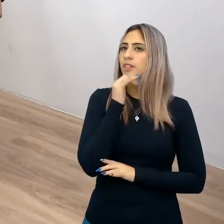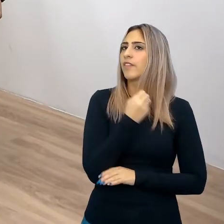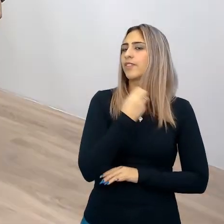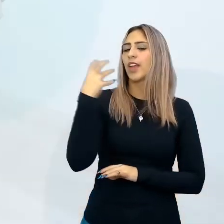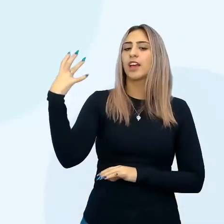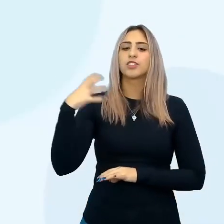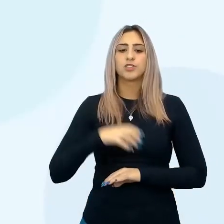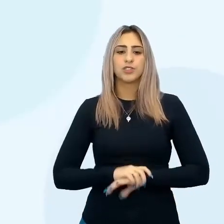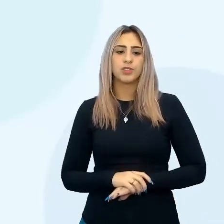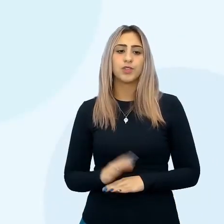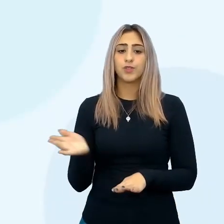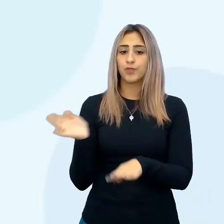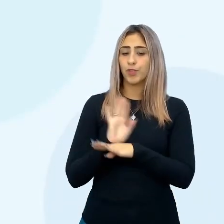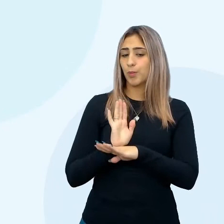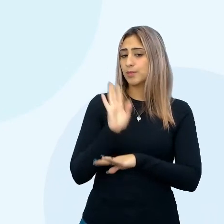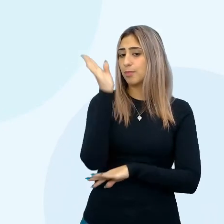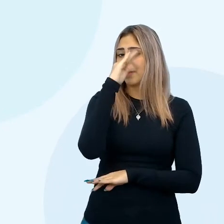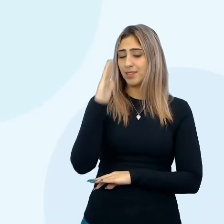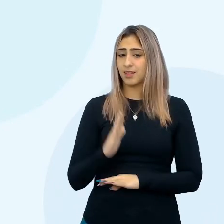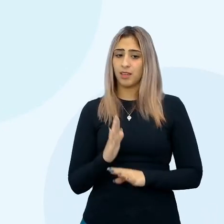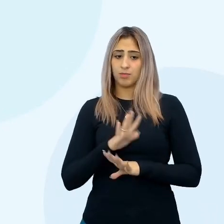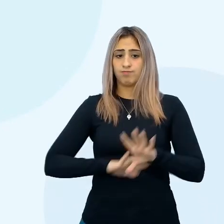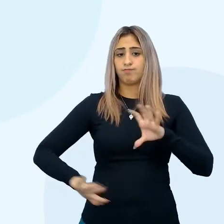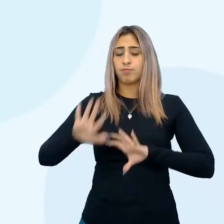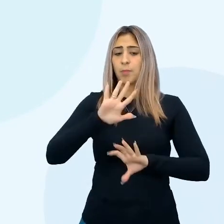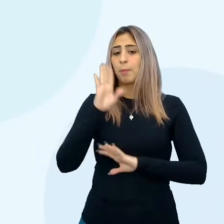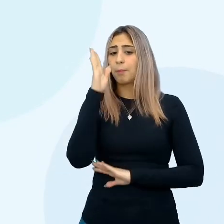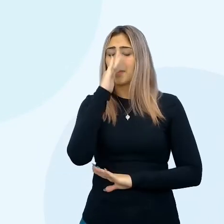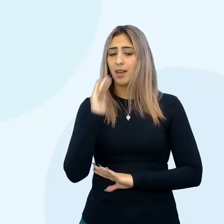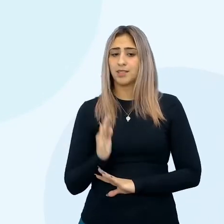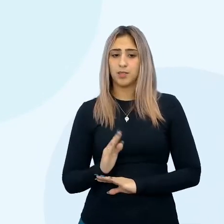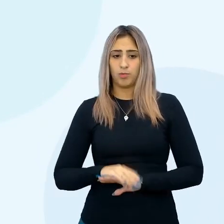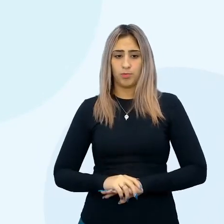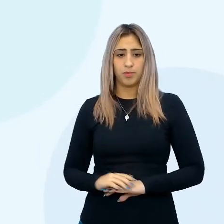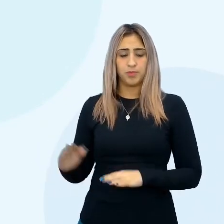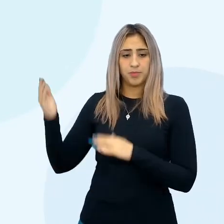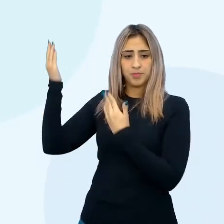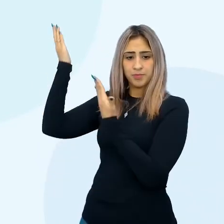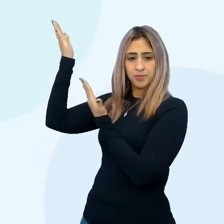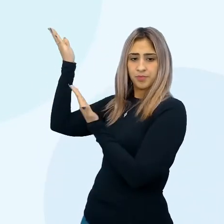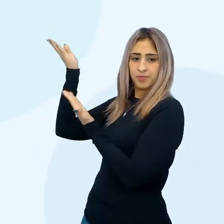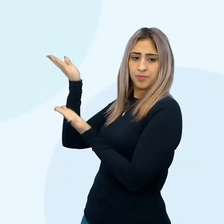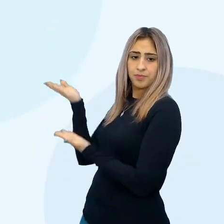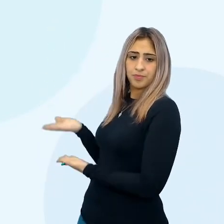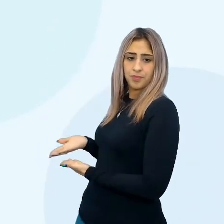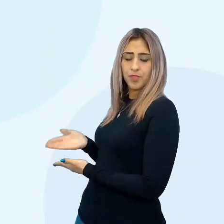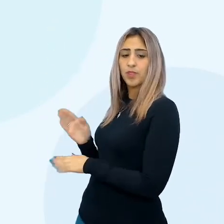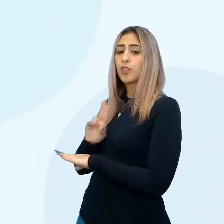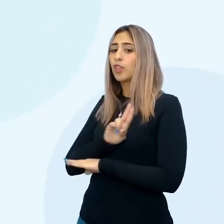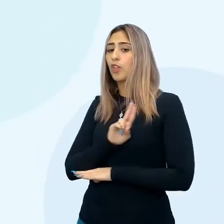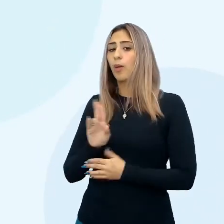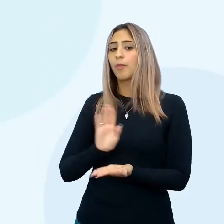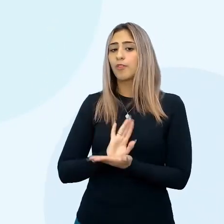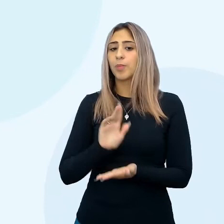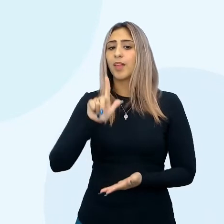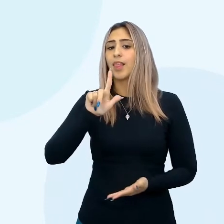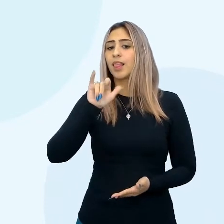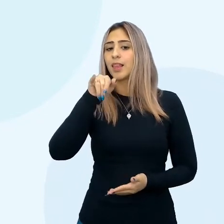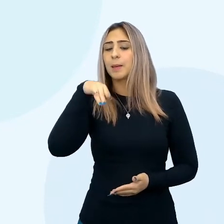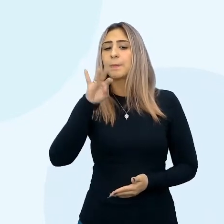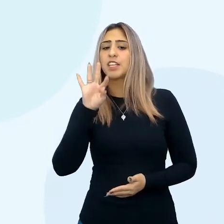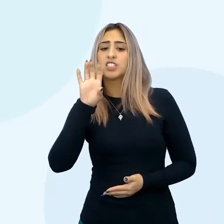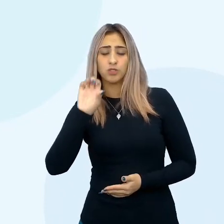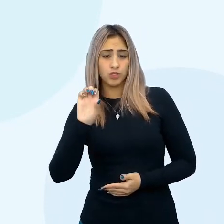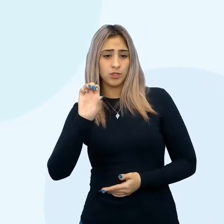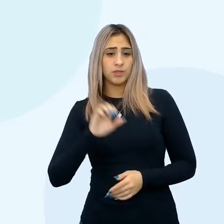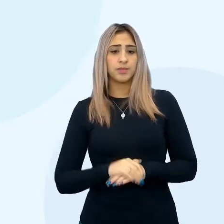tela. Filmes brasileiros pelo Brasil. Temos aí, ó, filme Limite, que é um filme de 1930, é do